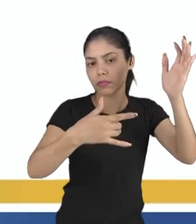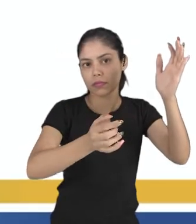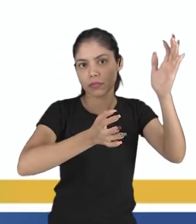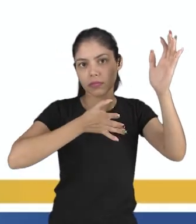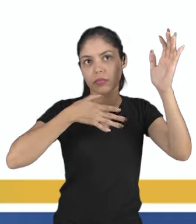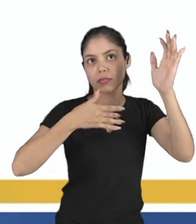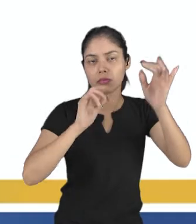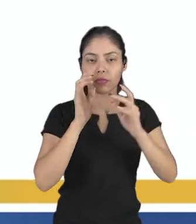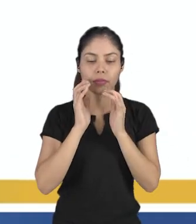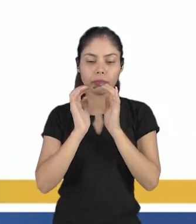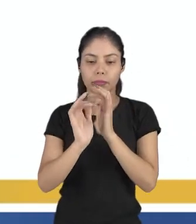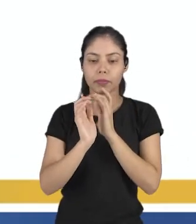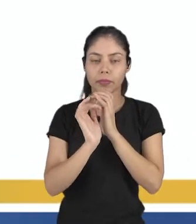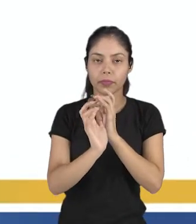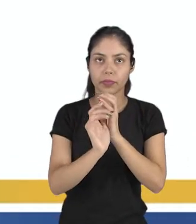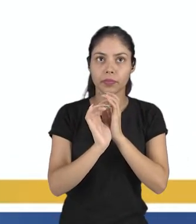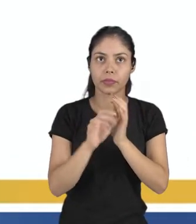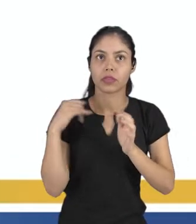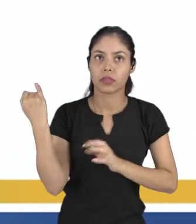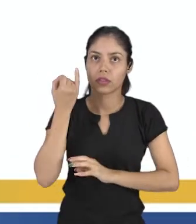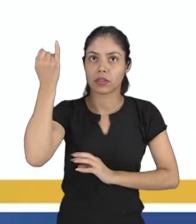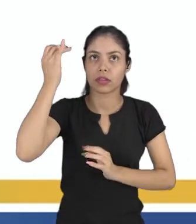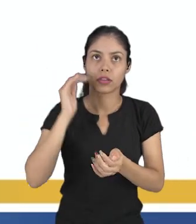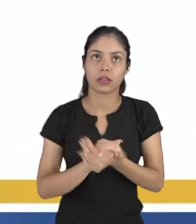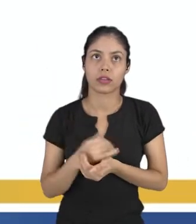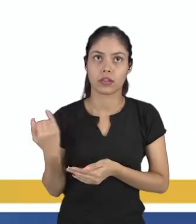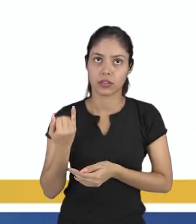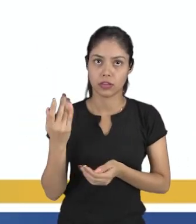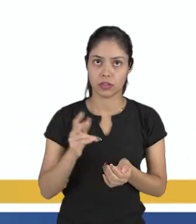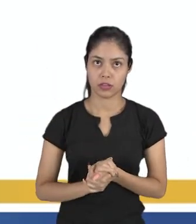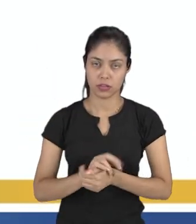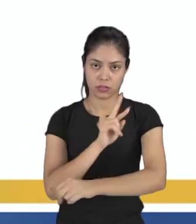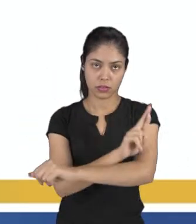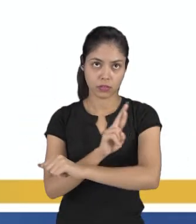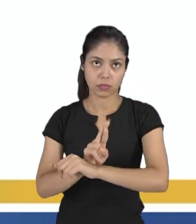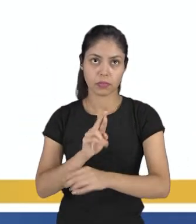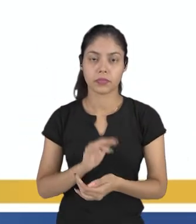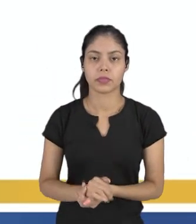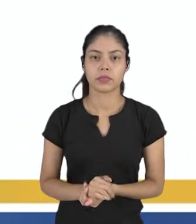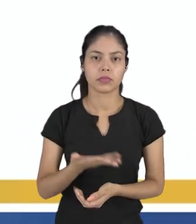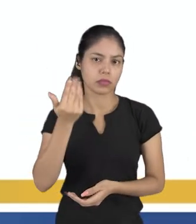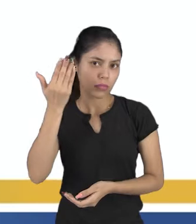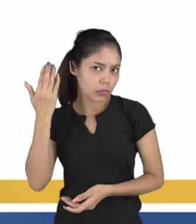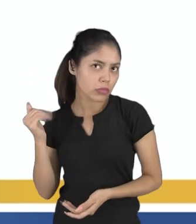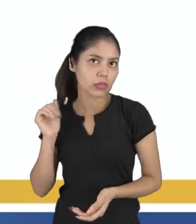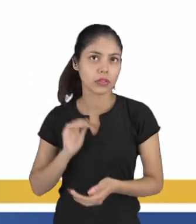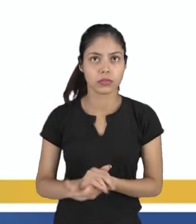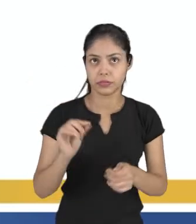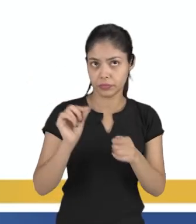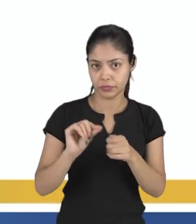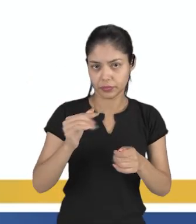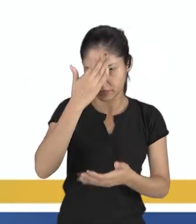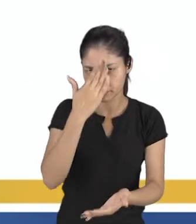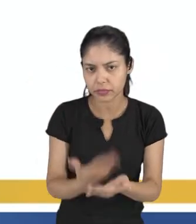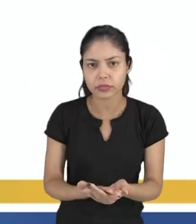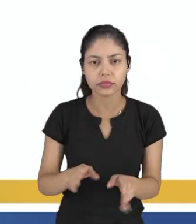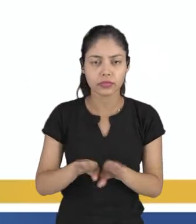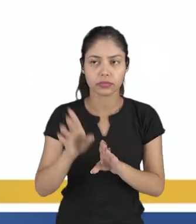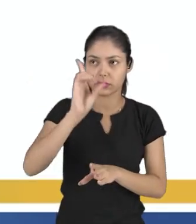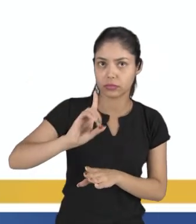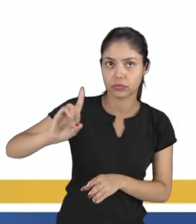flauta. A música era um importante elemento religioso. Os antigos egípcios acreditavam que o